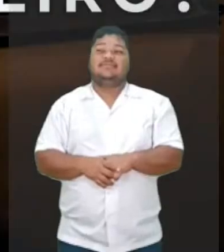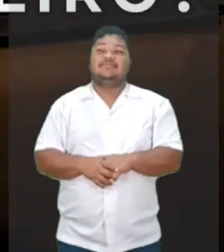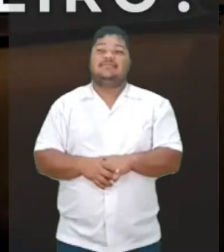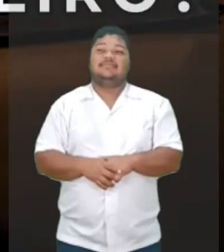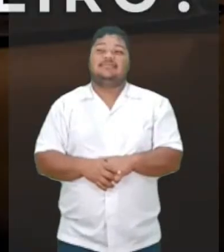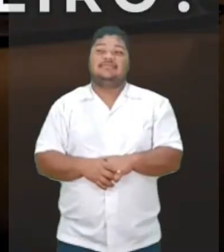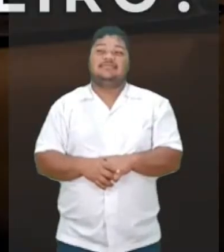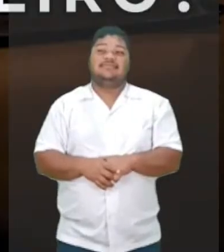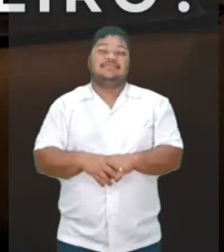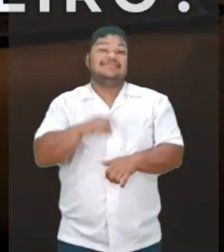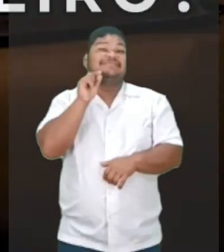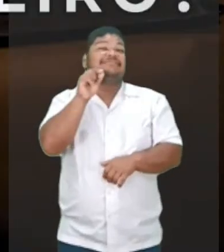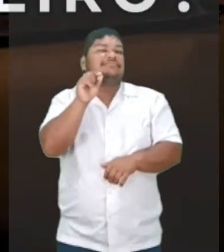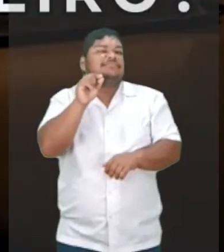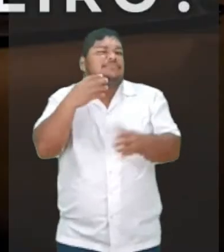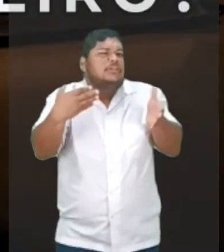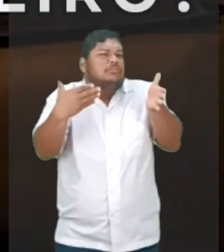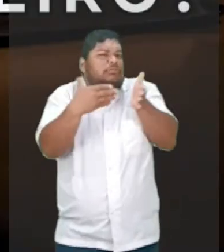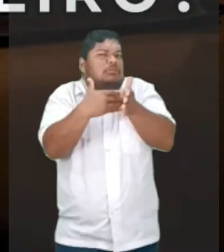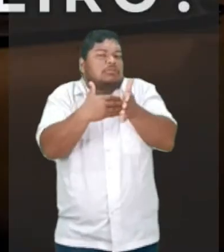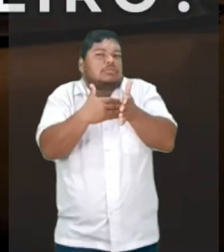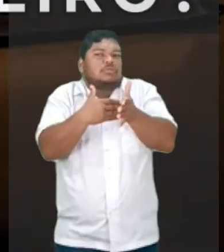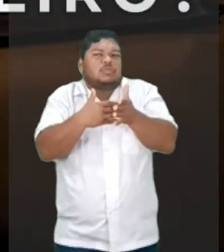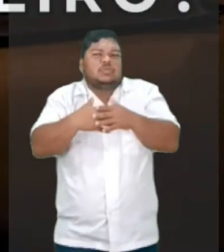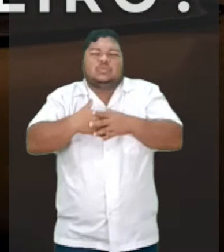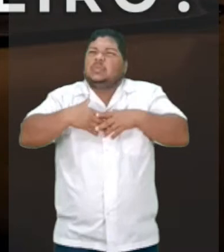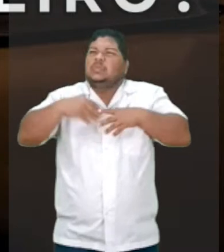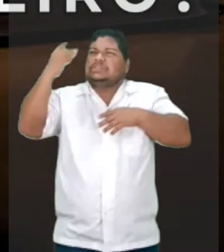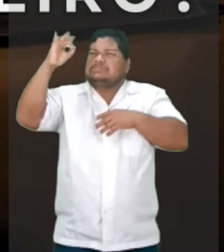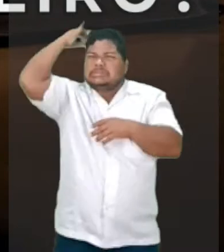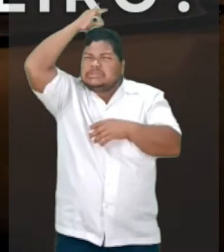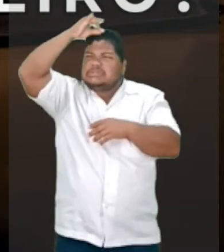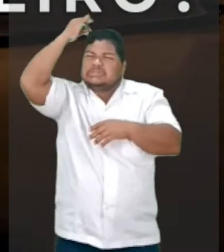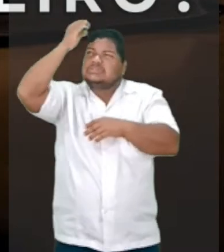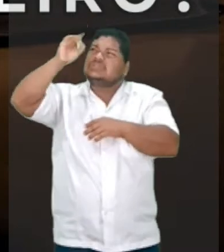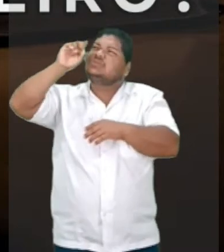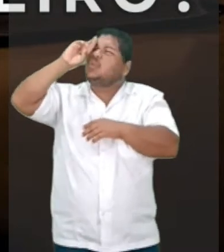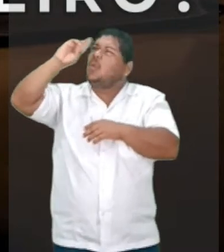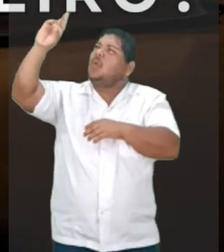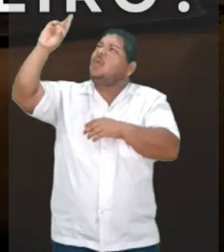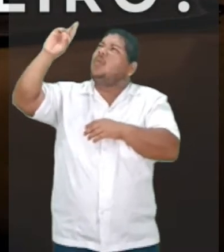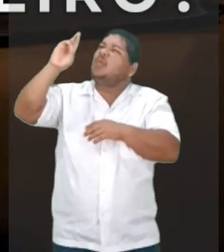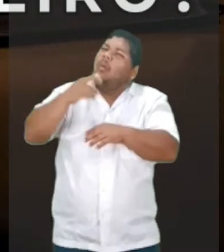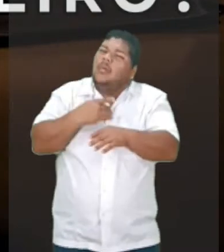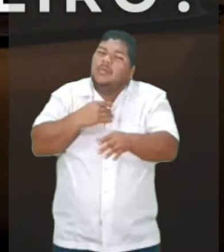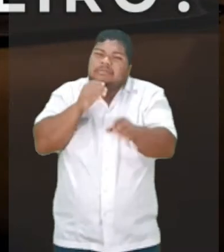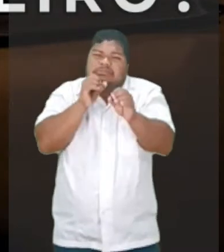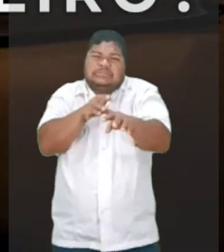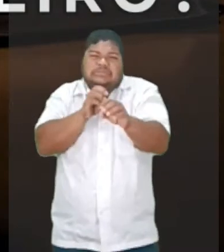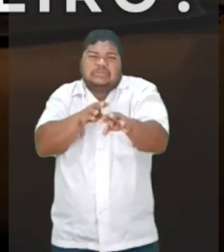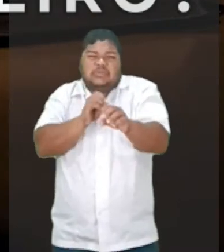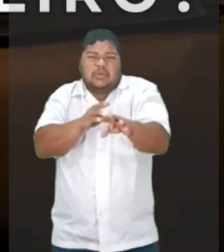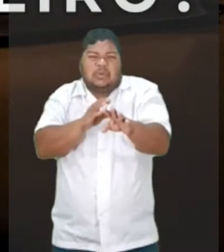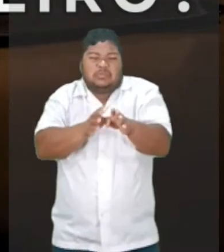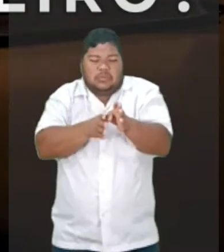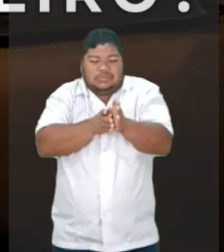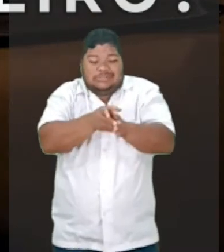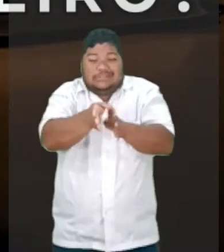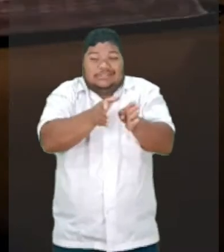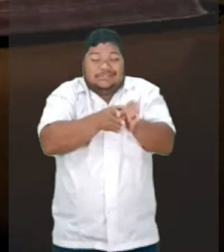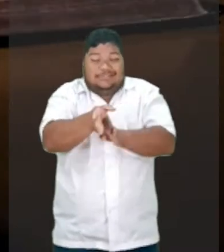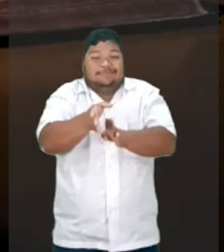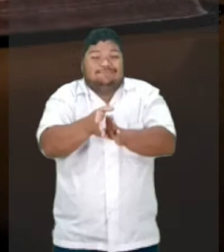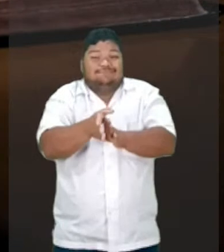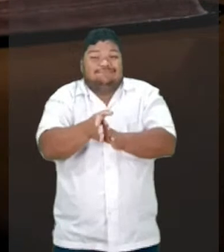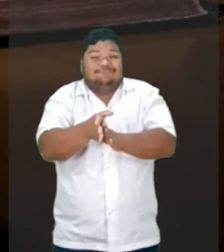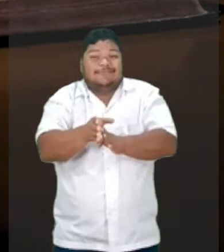quem definiu limites para o Espírito do Senhor? Ou o instruiu como seu conselheiro? A